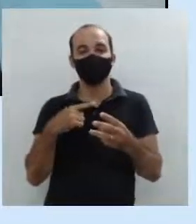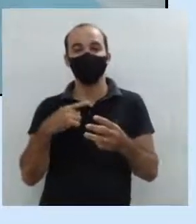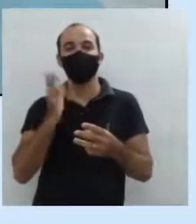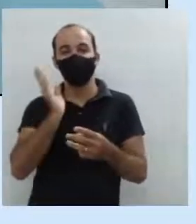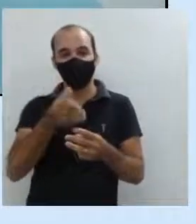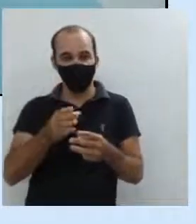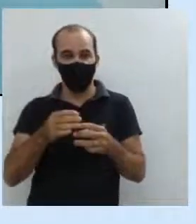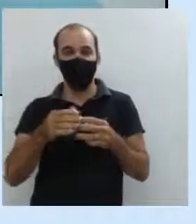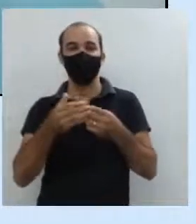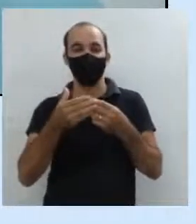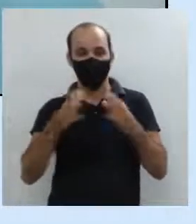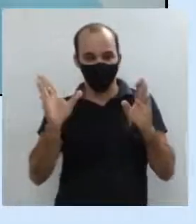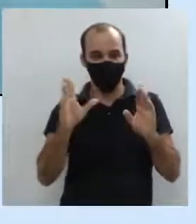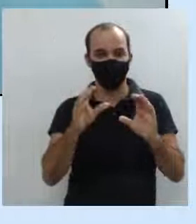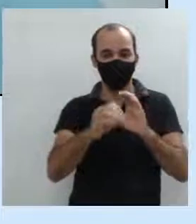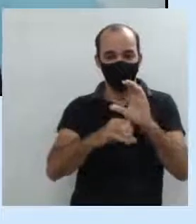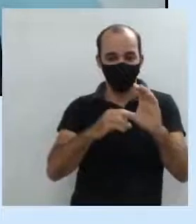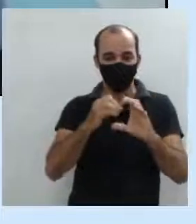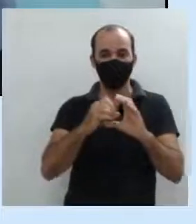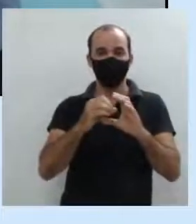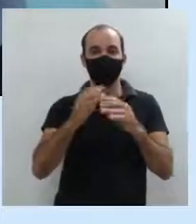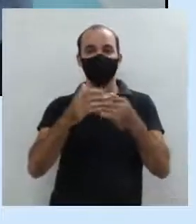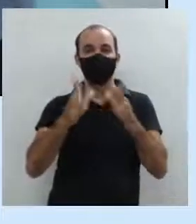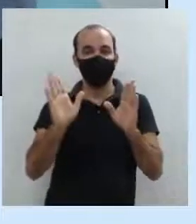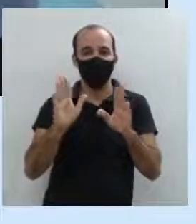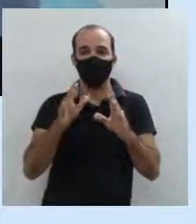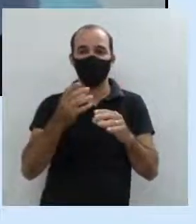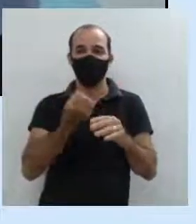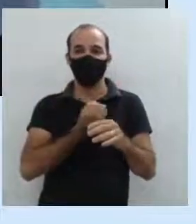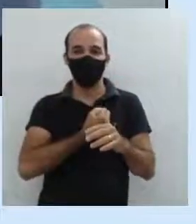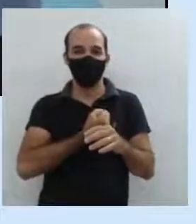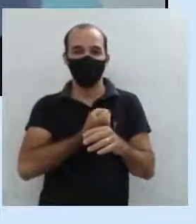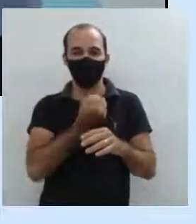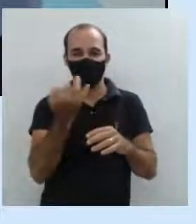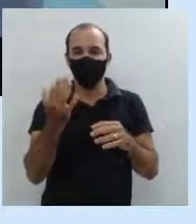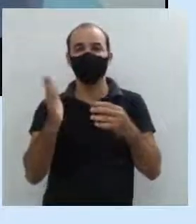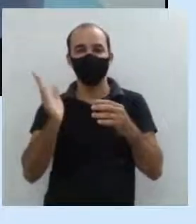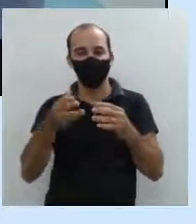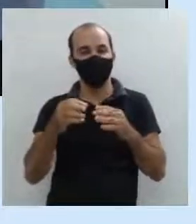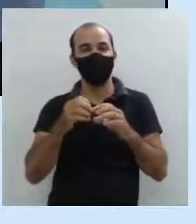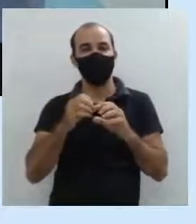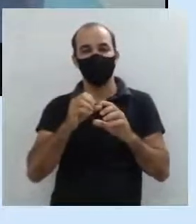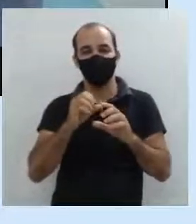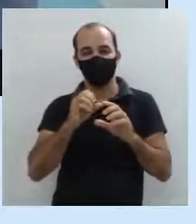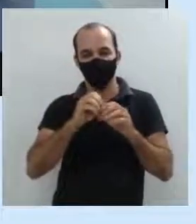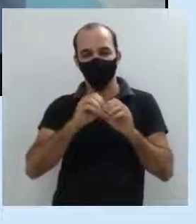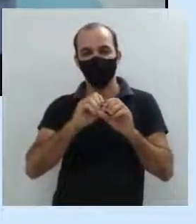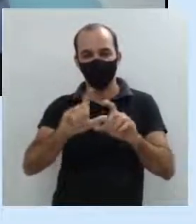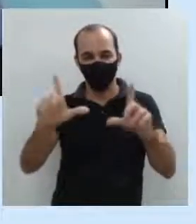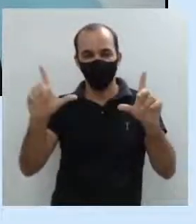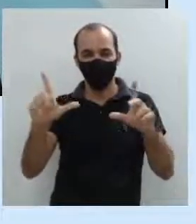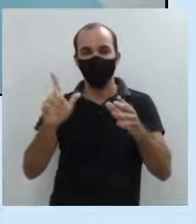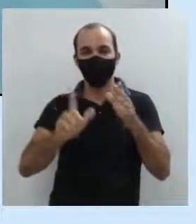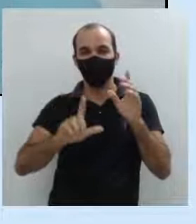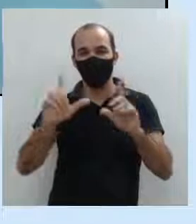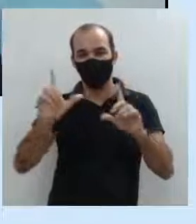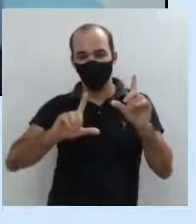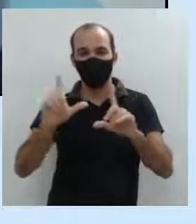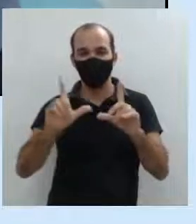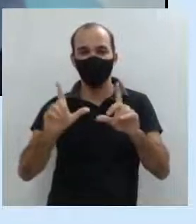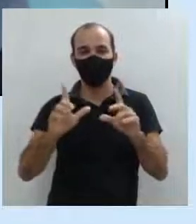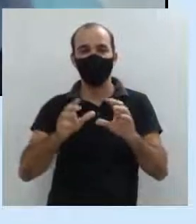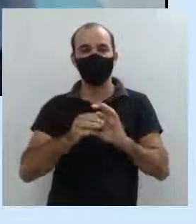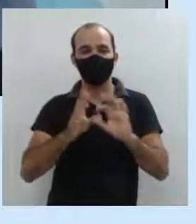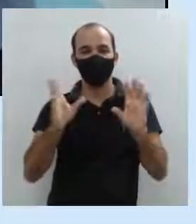aí, depois ali da meia-noite, por ali, mas normalmente eu assisto na TV fechada. É a dica em relação à